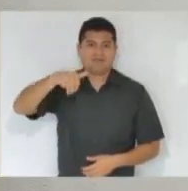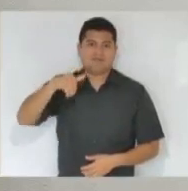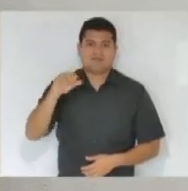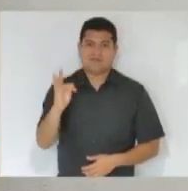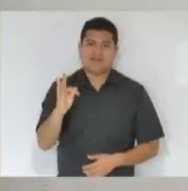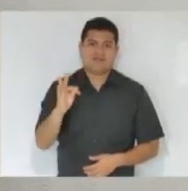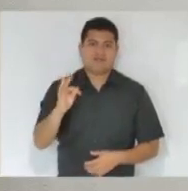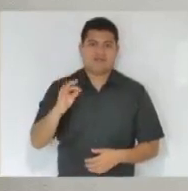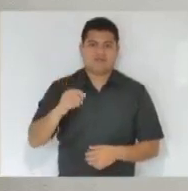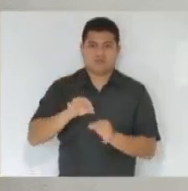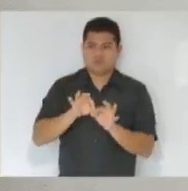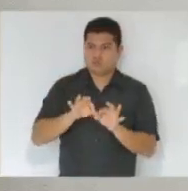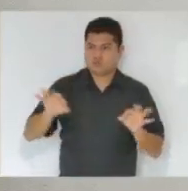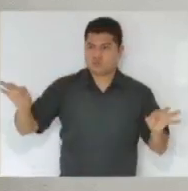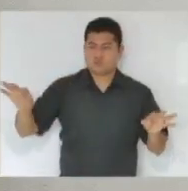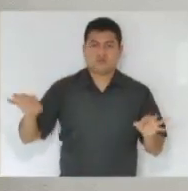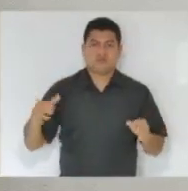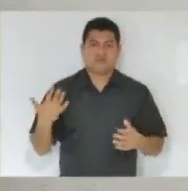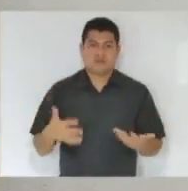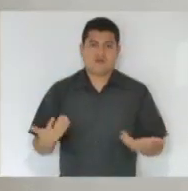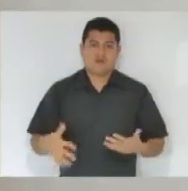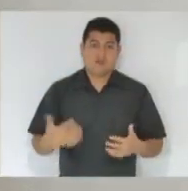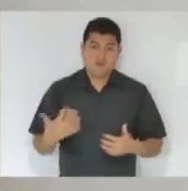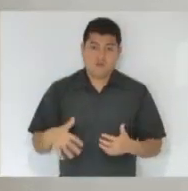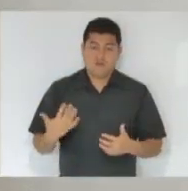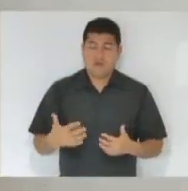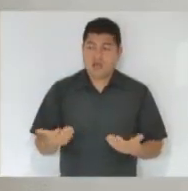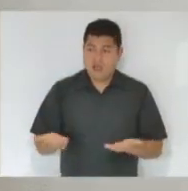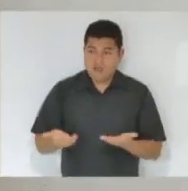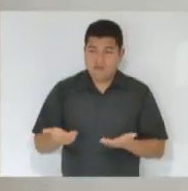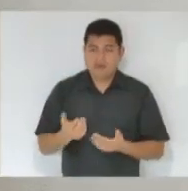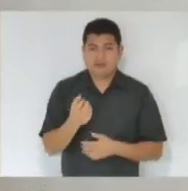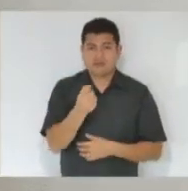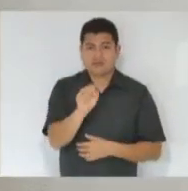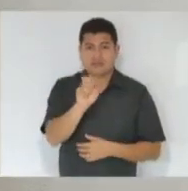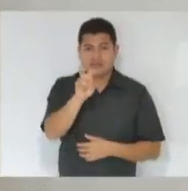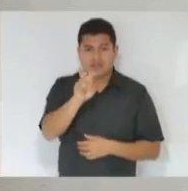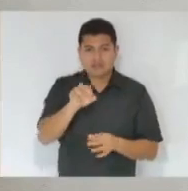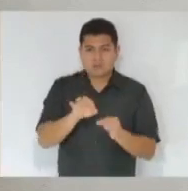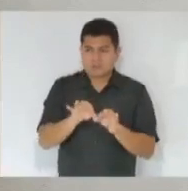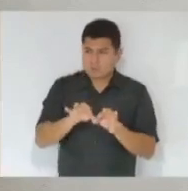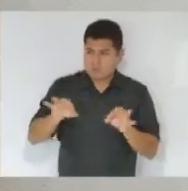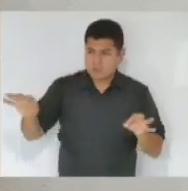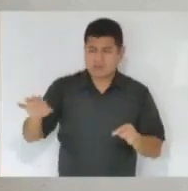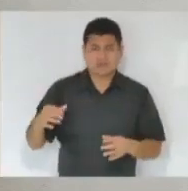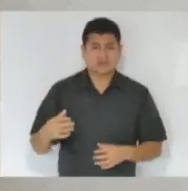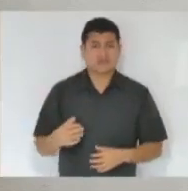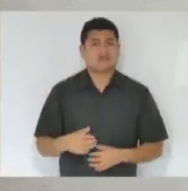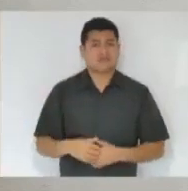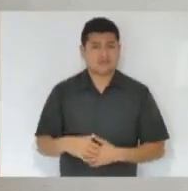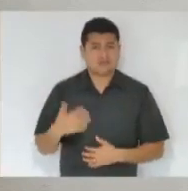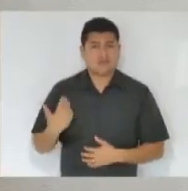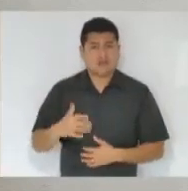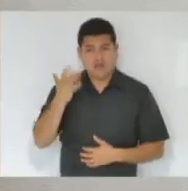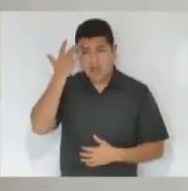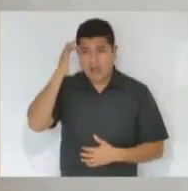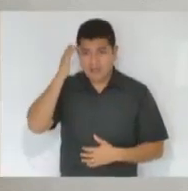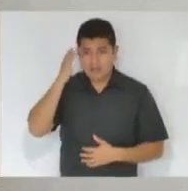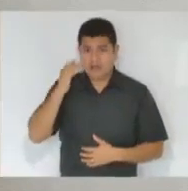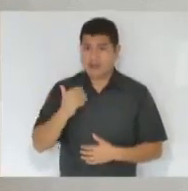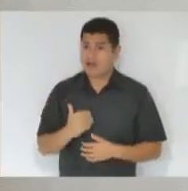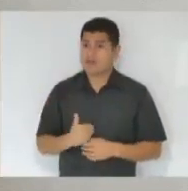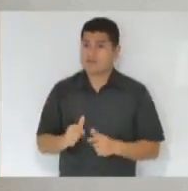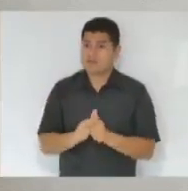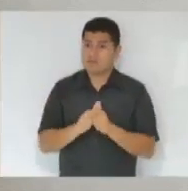mortadela de 85 metros. Quer dizer, acho que é a maior mortadela do